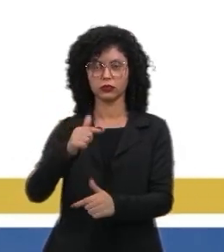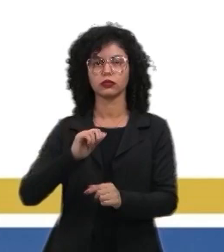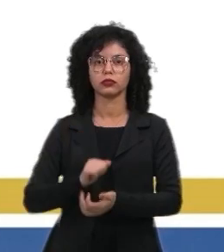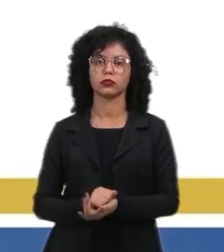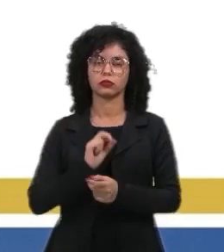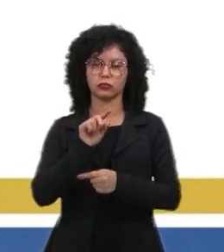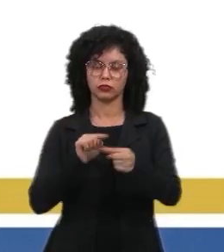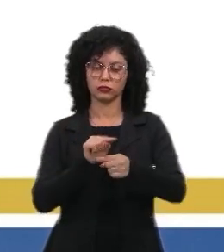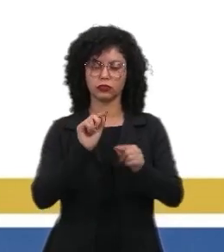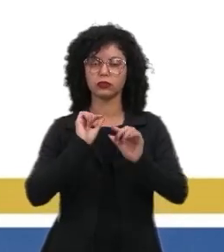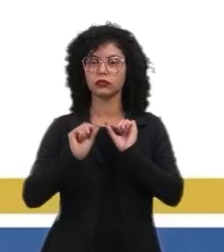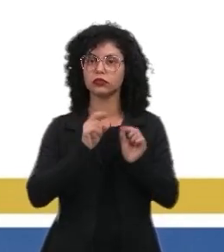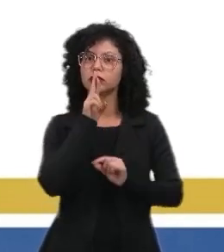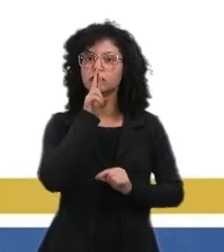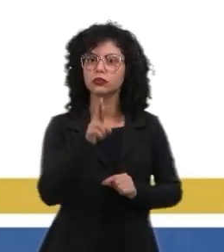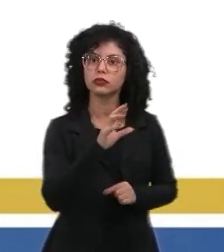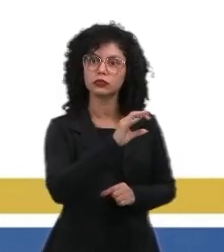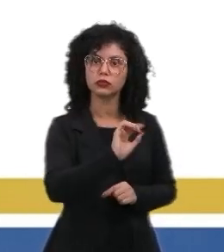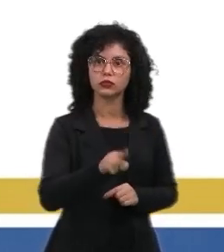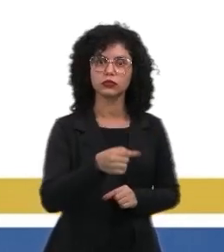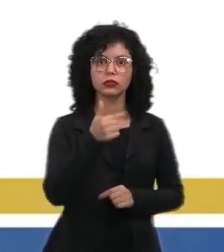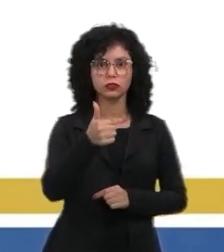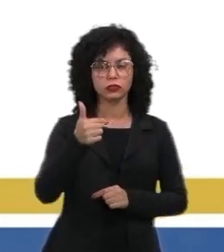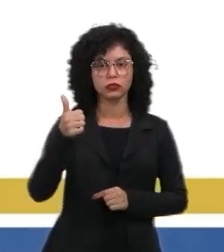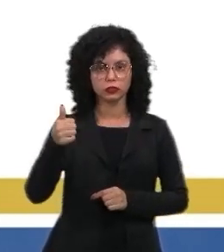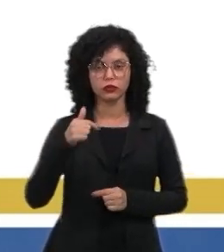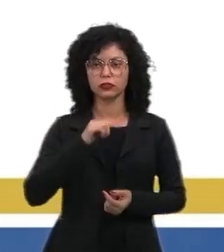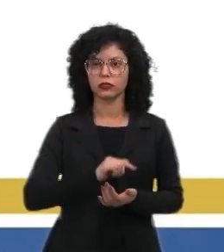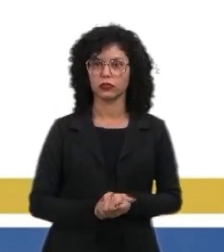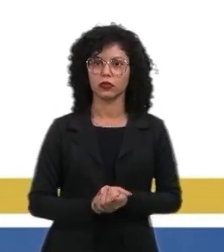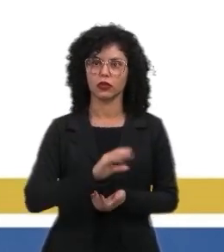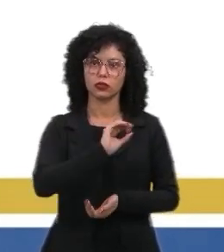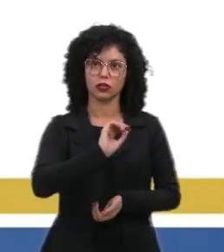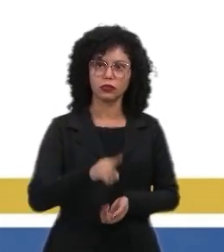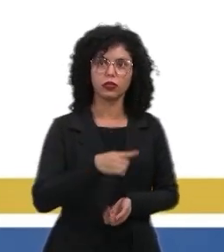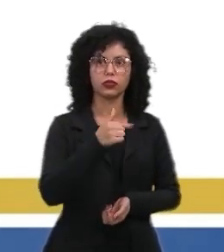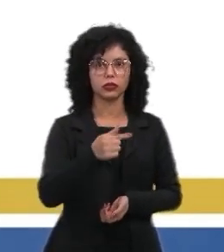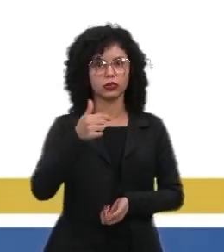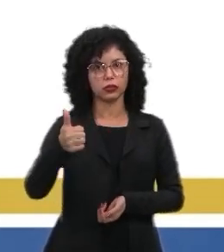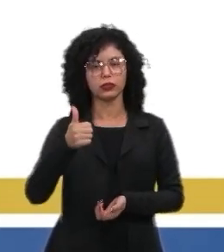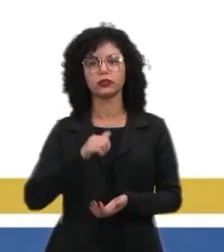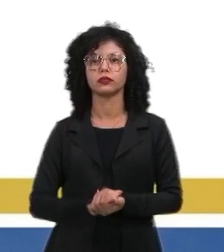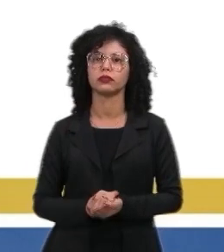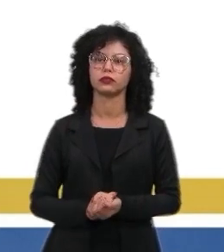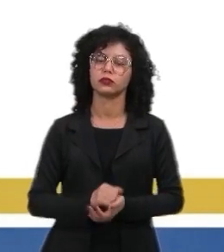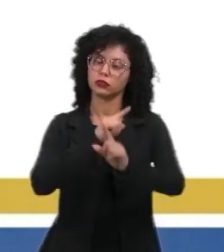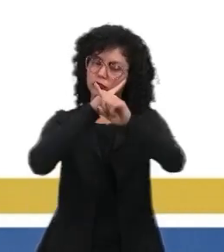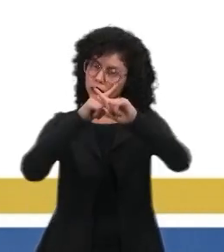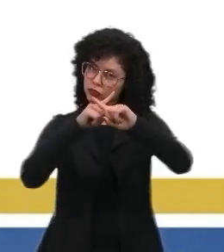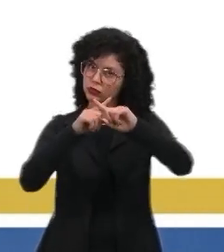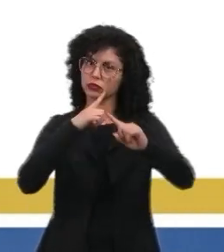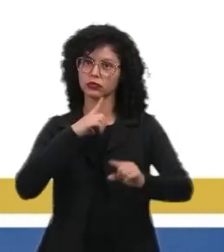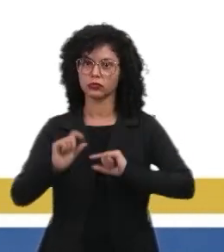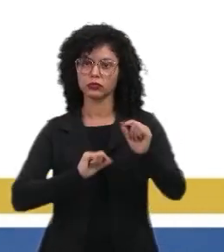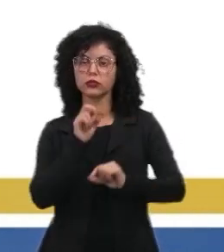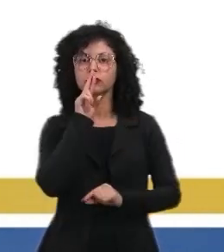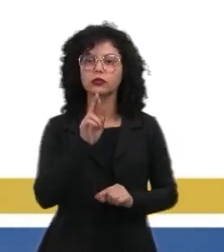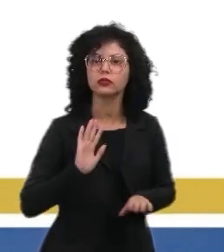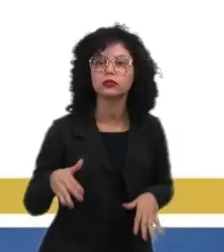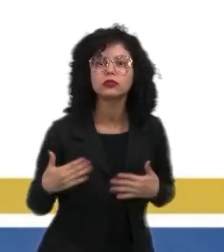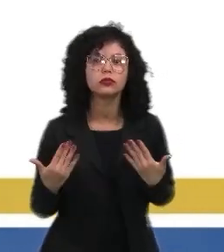sobre 2, vamos ter como resultado 0,71. Agora, se eu faço essa multiplicação, teremos que